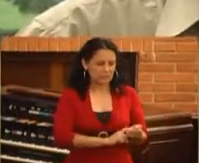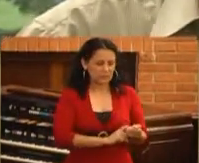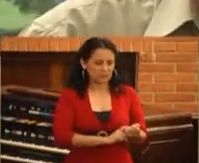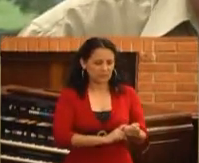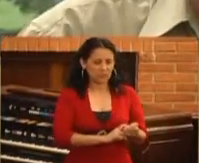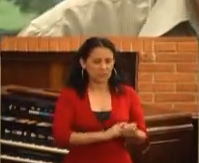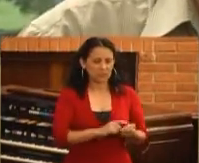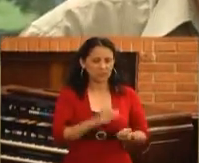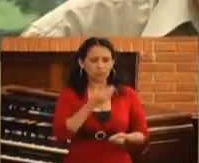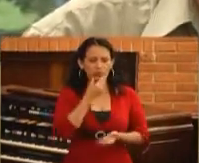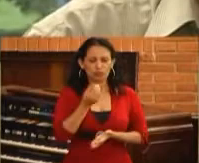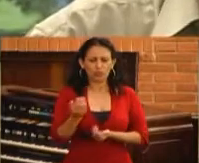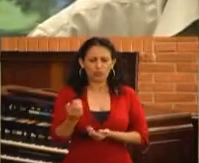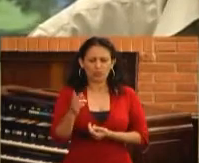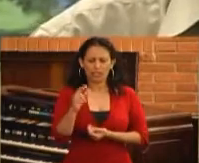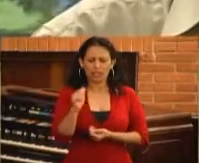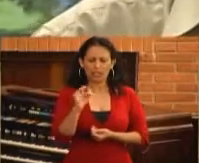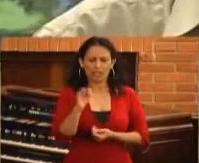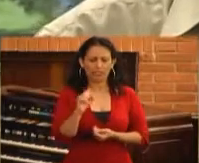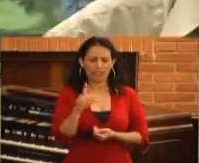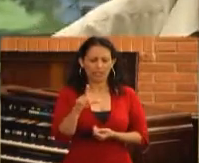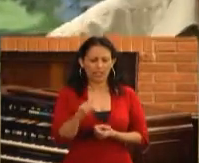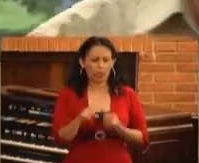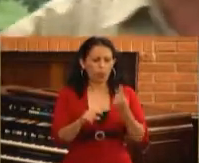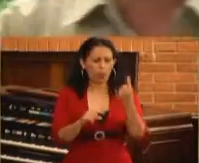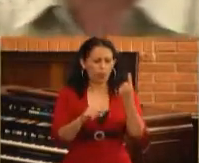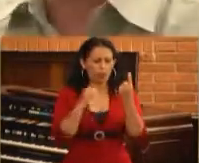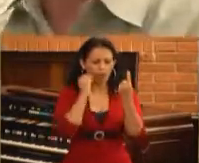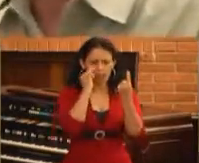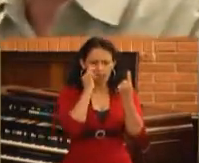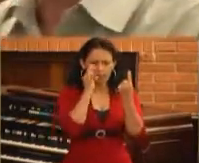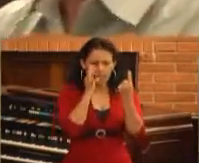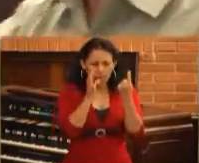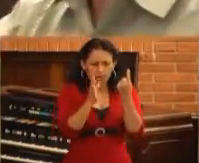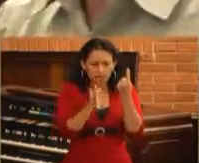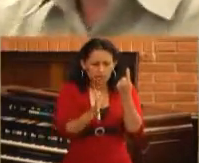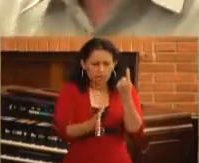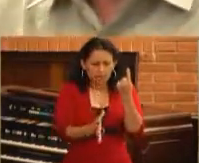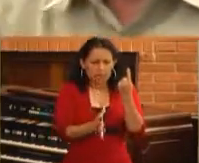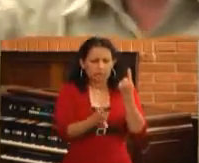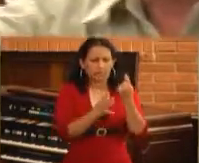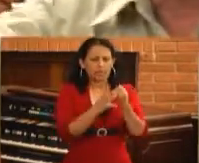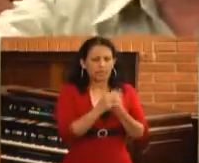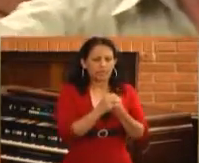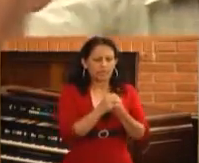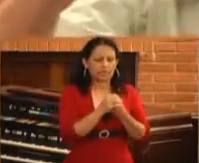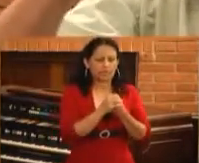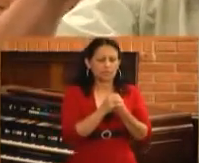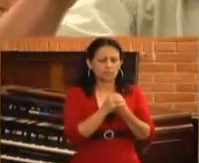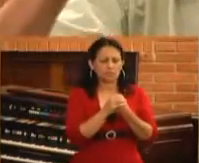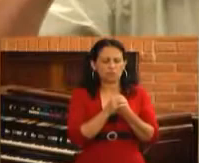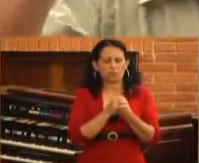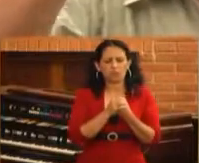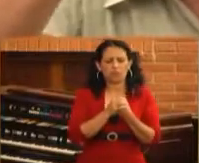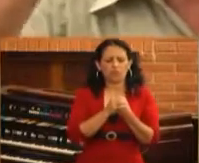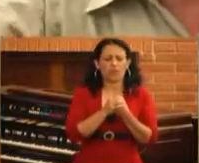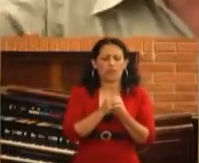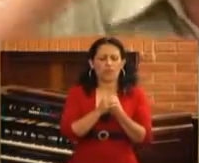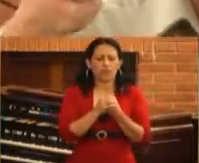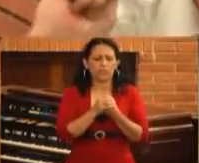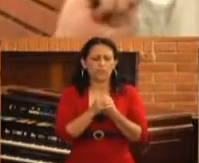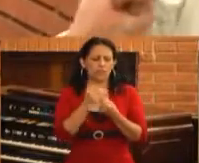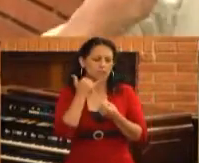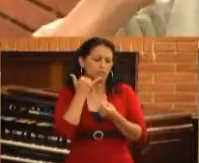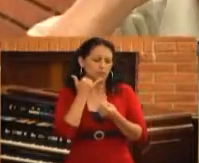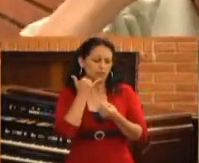Ele trabalhou. Quando foi 1h da madrugada, ele ligou para o pastor dele, que era o meu cunhado, pastor Jader, que